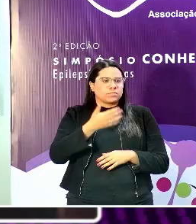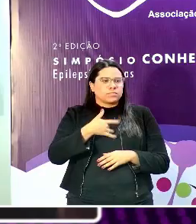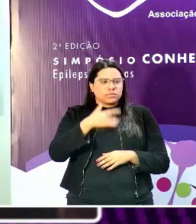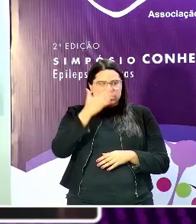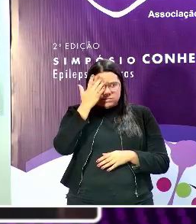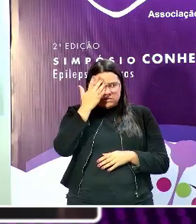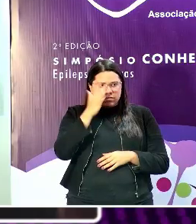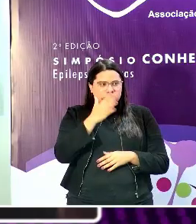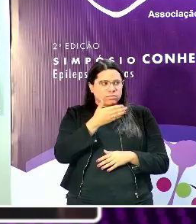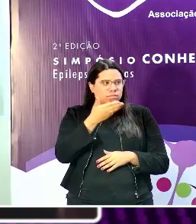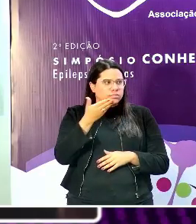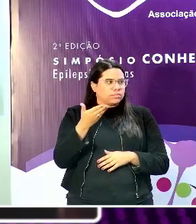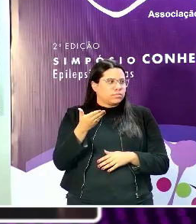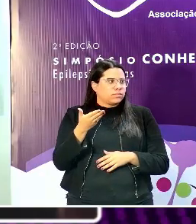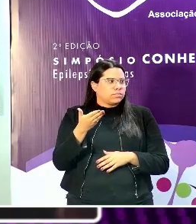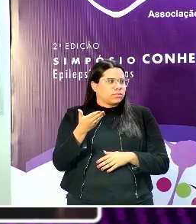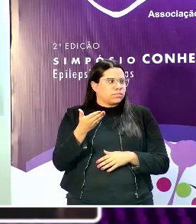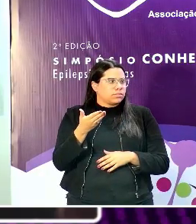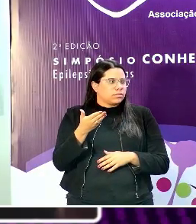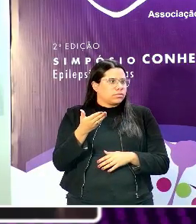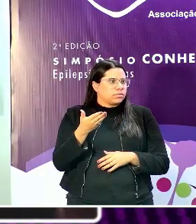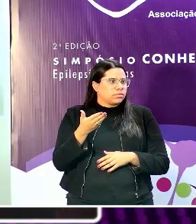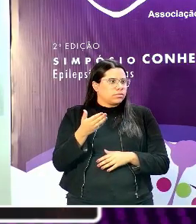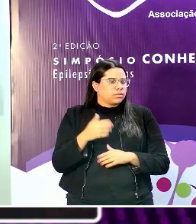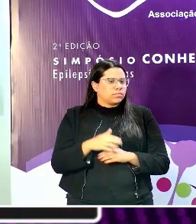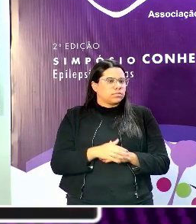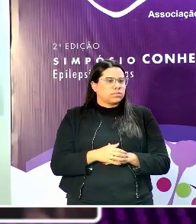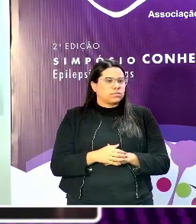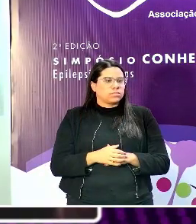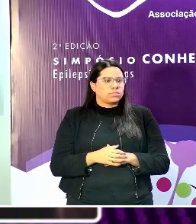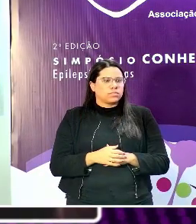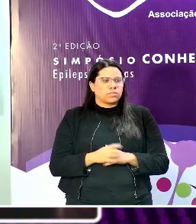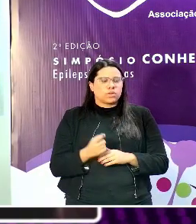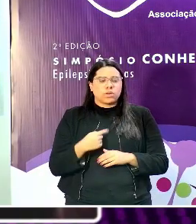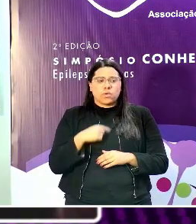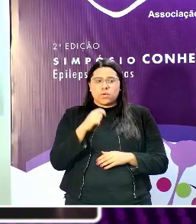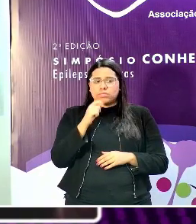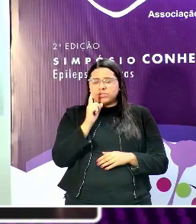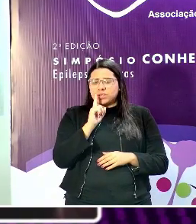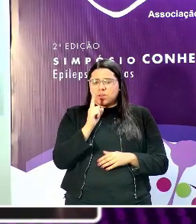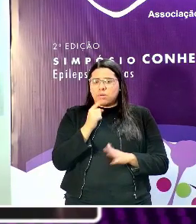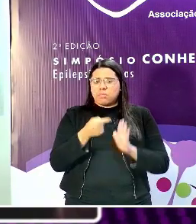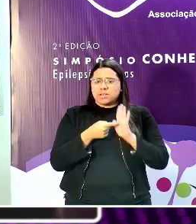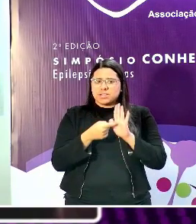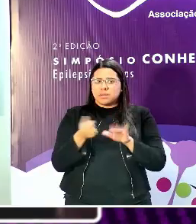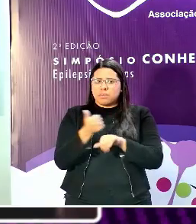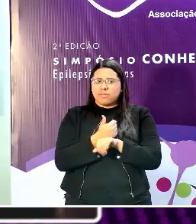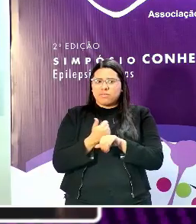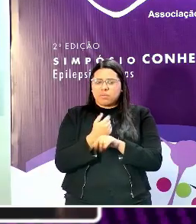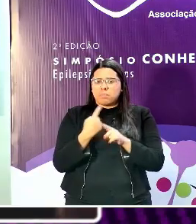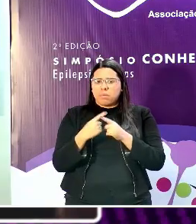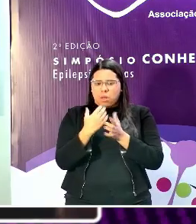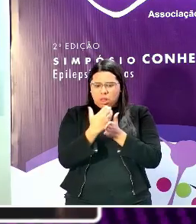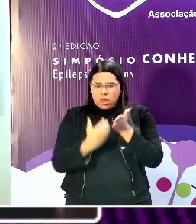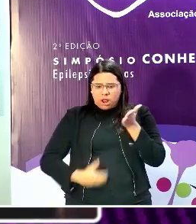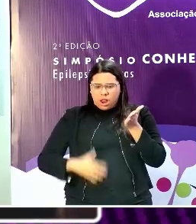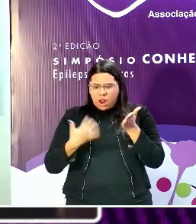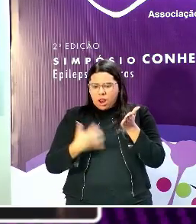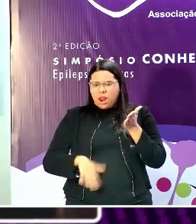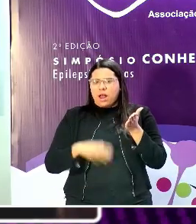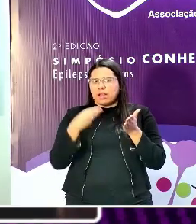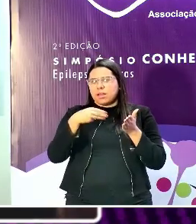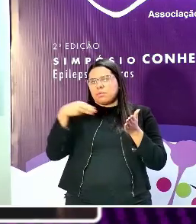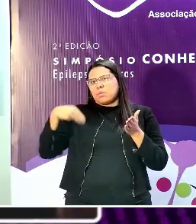que eu atalhei bem o currículo de todo mundo. Eu não falei, porque se fosse falar o currículo de cada um, eu ia demorar 3 minutos, 2 a 3 minutos para